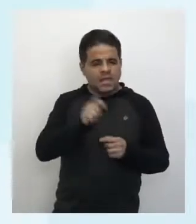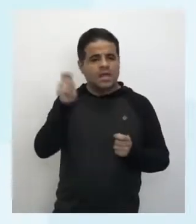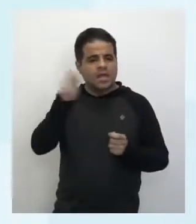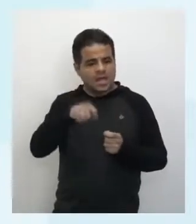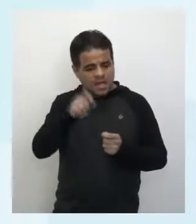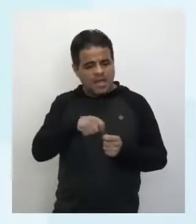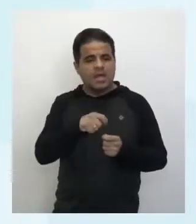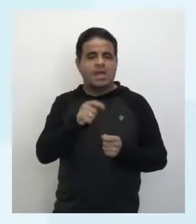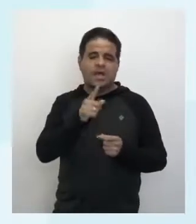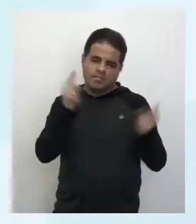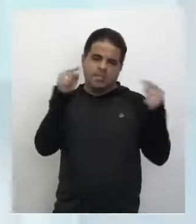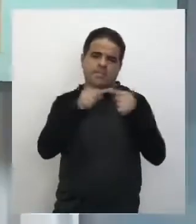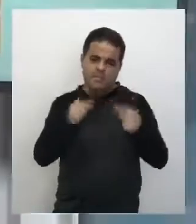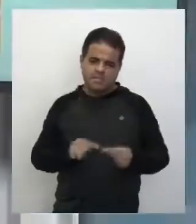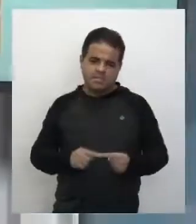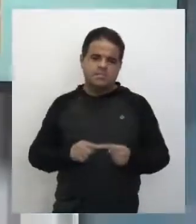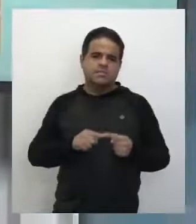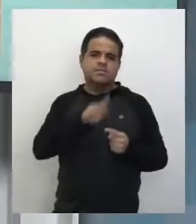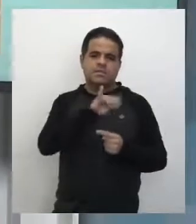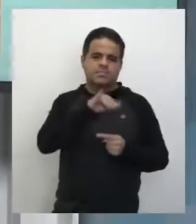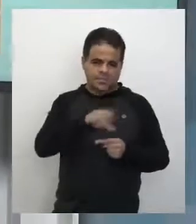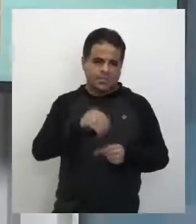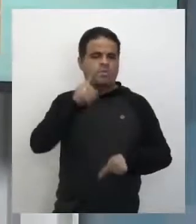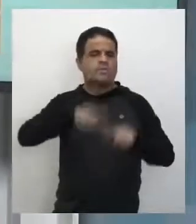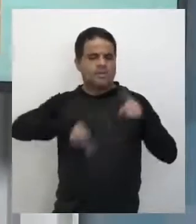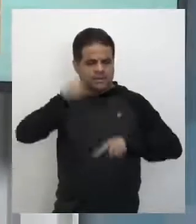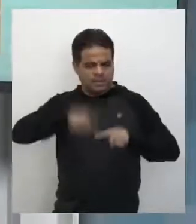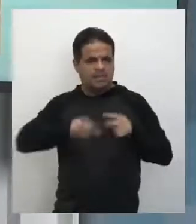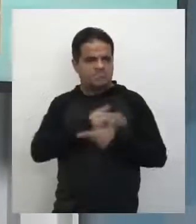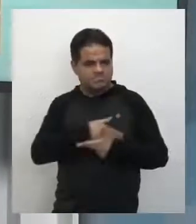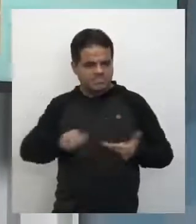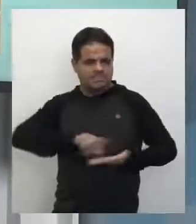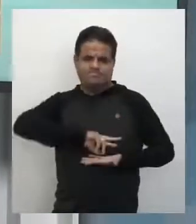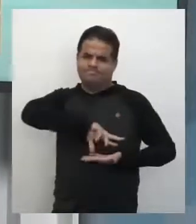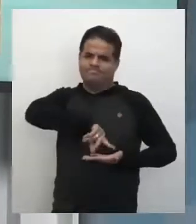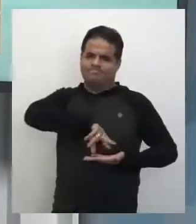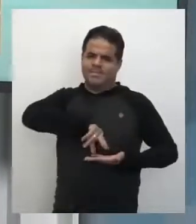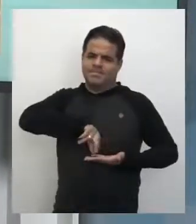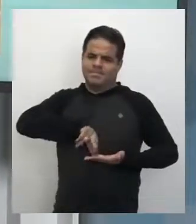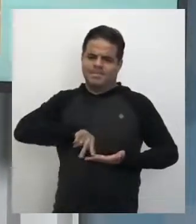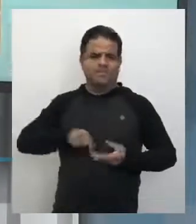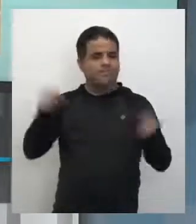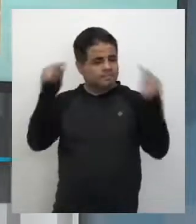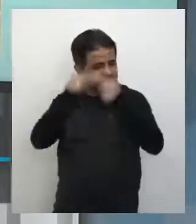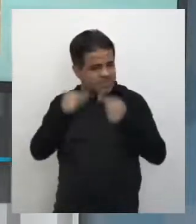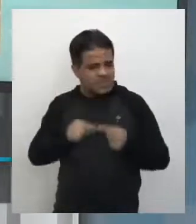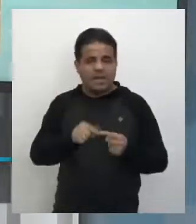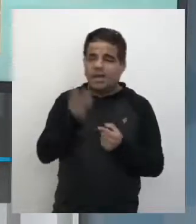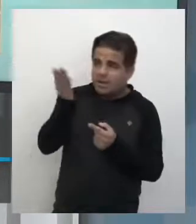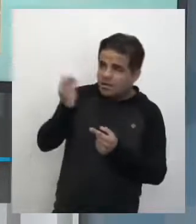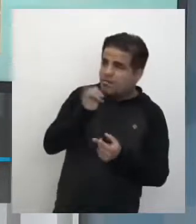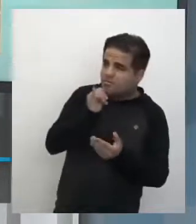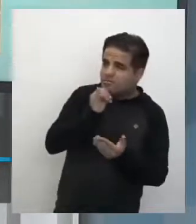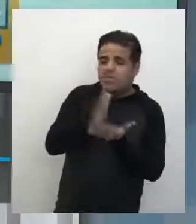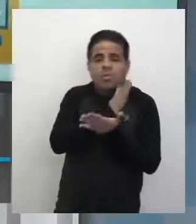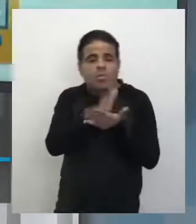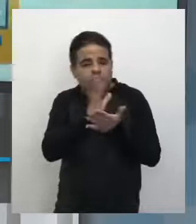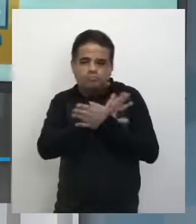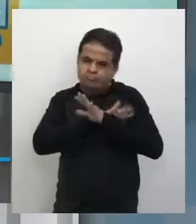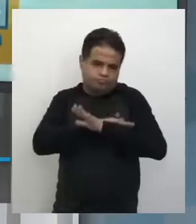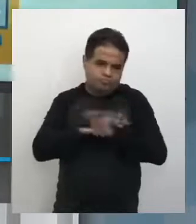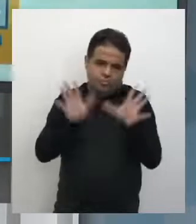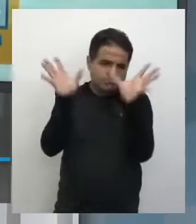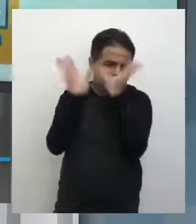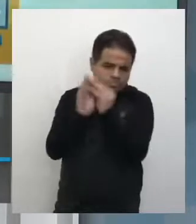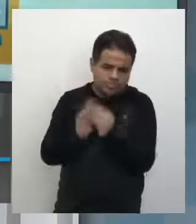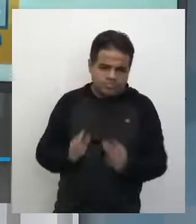também é uma das aplicações dos biomateriais, né? Tem uma infinidade de aplicações, aí são só alguns exemplos para vocês.